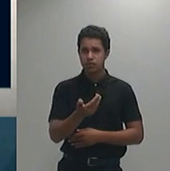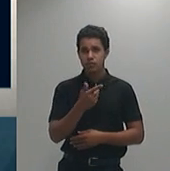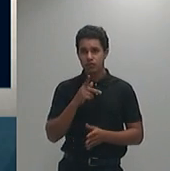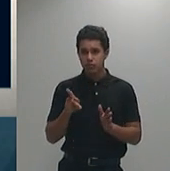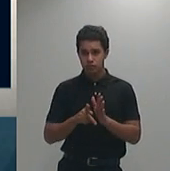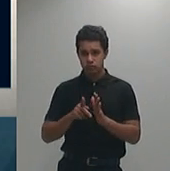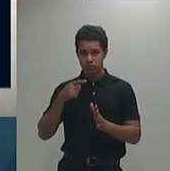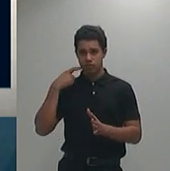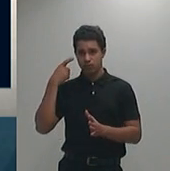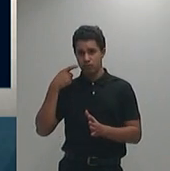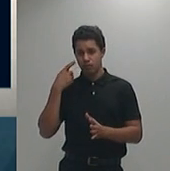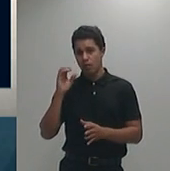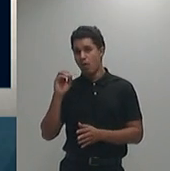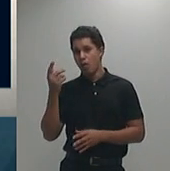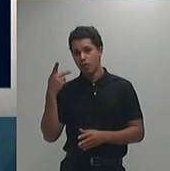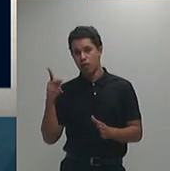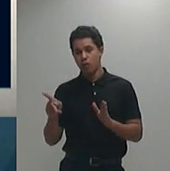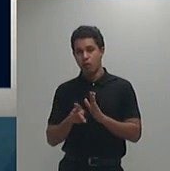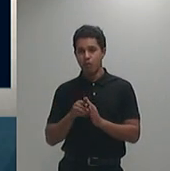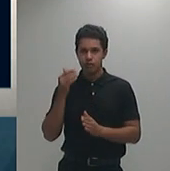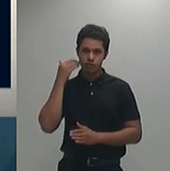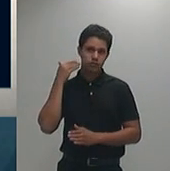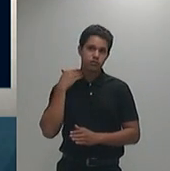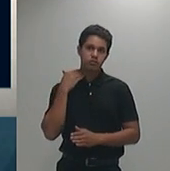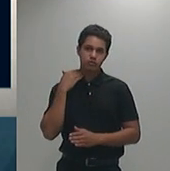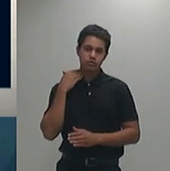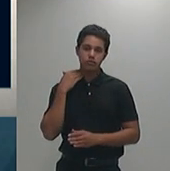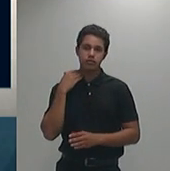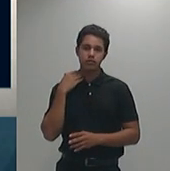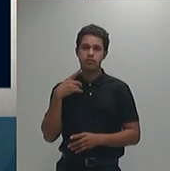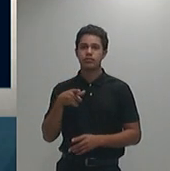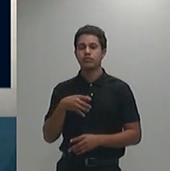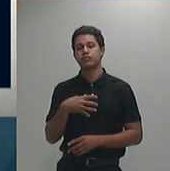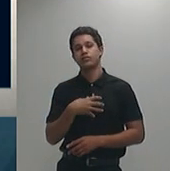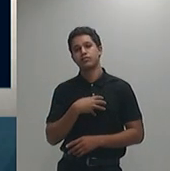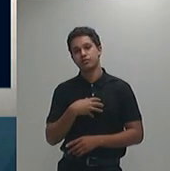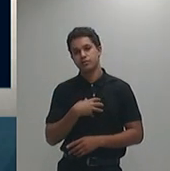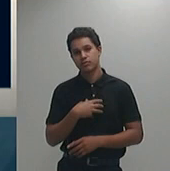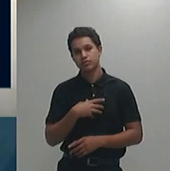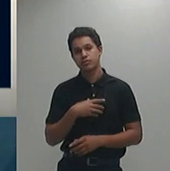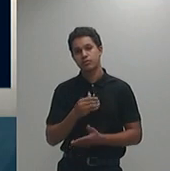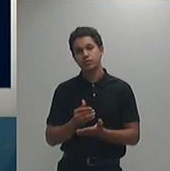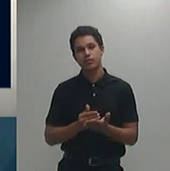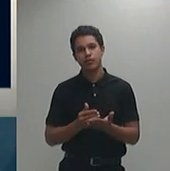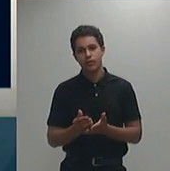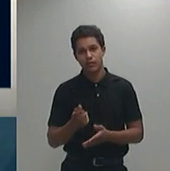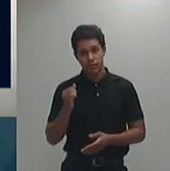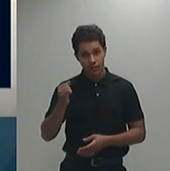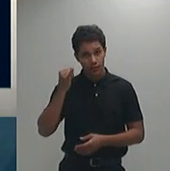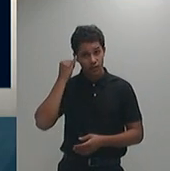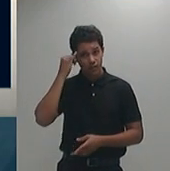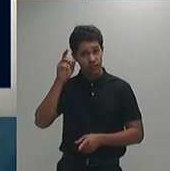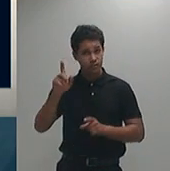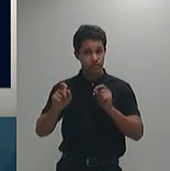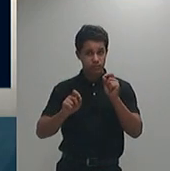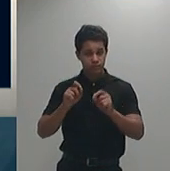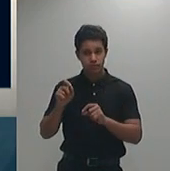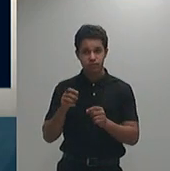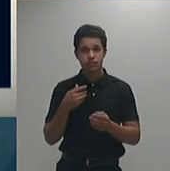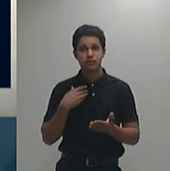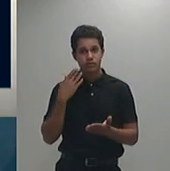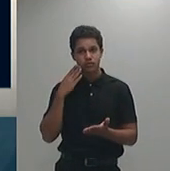advogado ou do próprio banco o efeito partindo da premissa de que o cumprimento